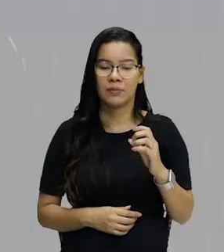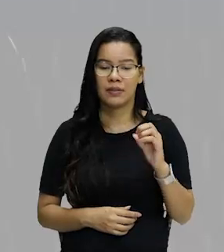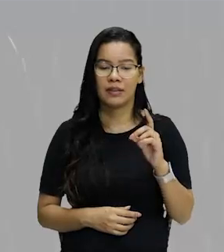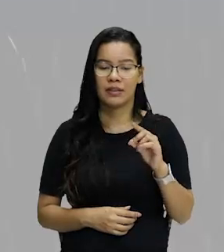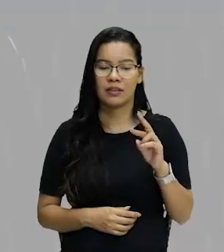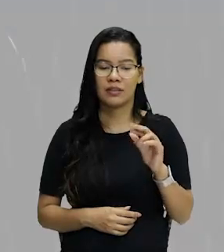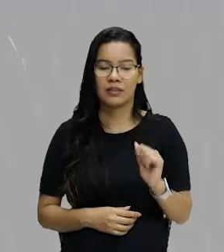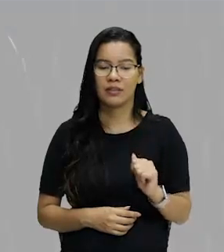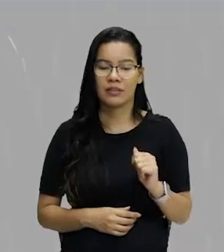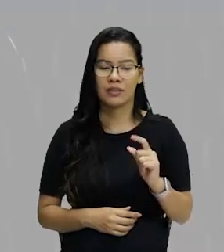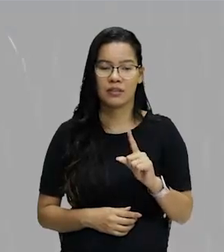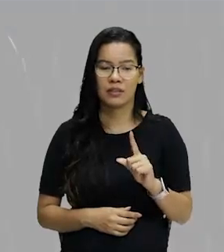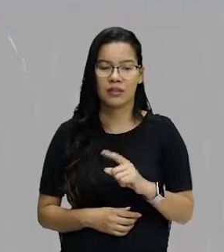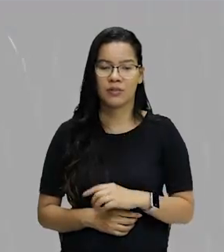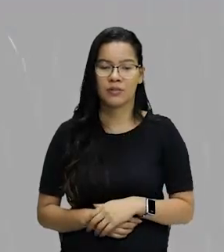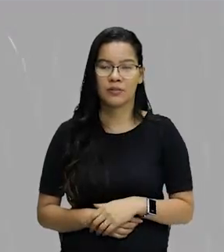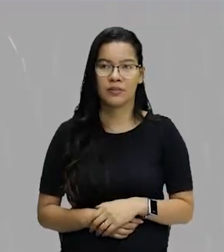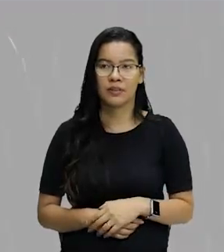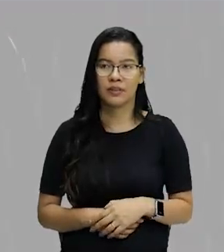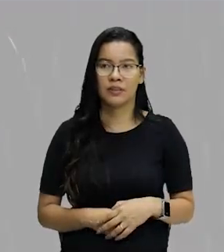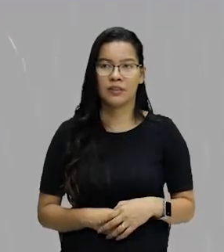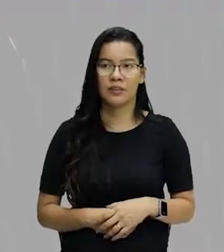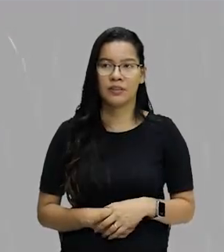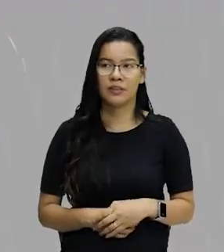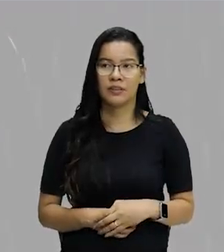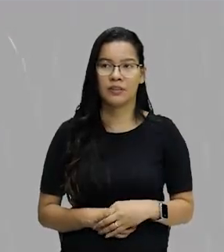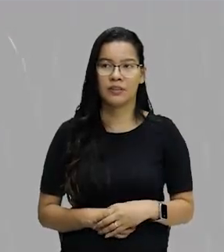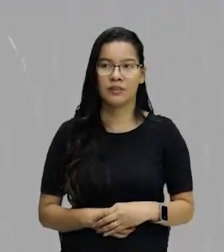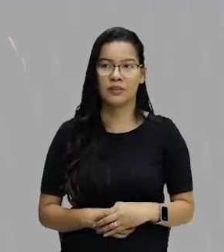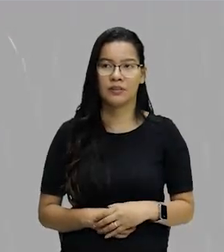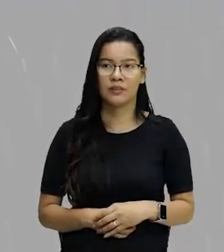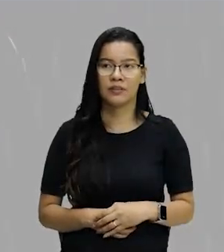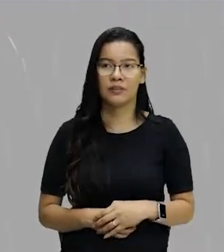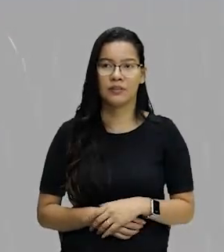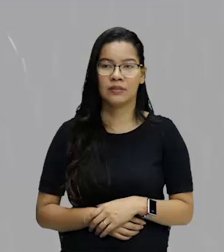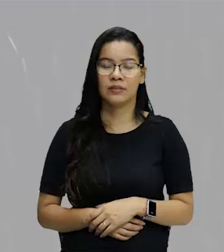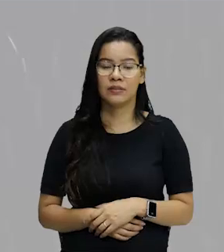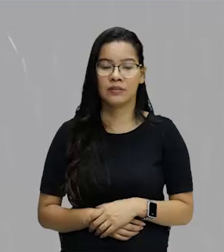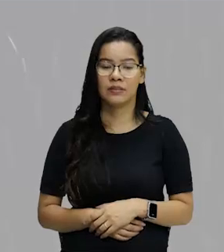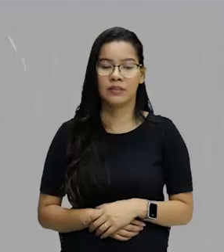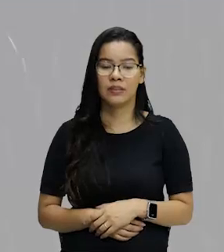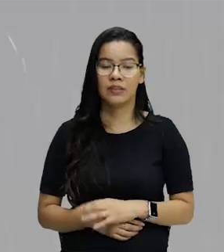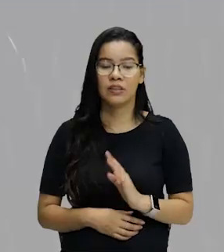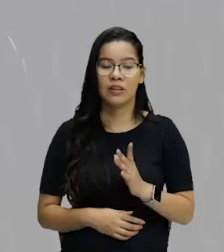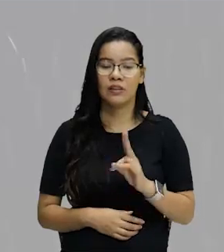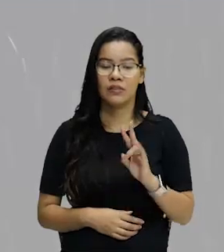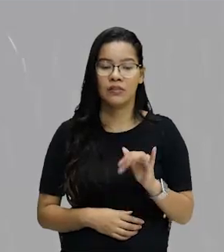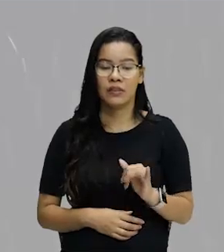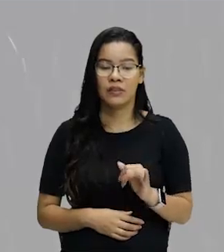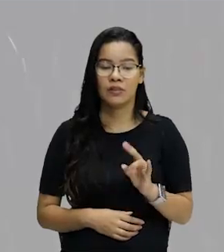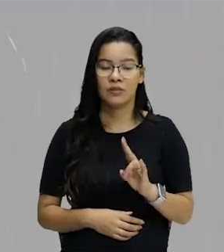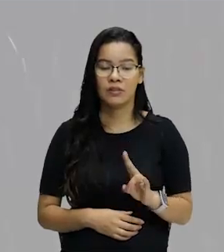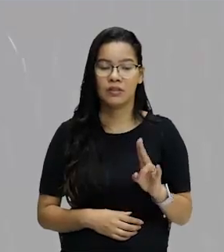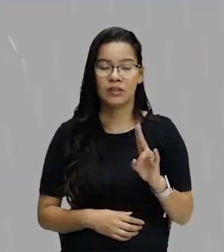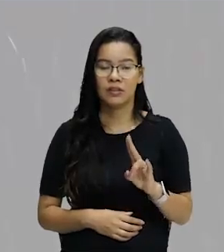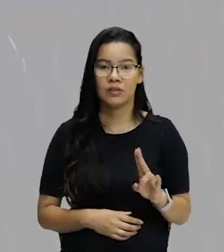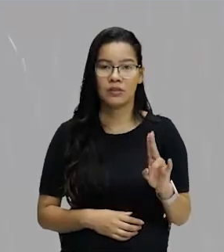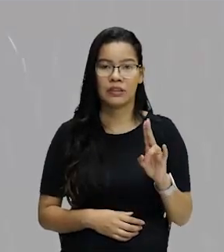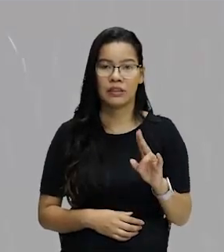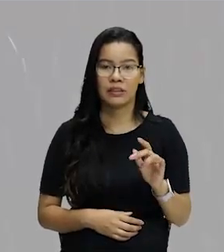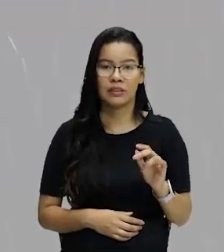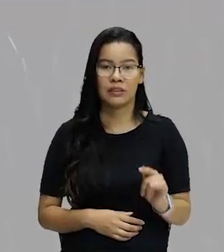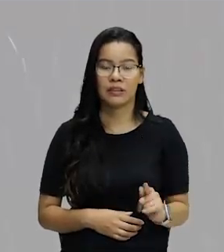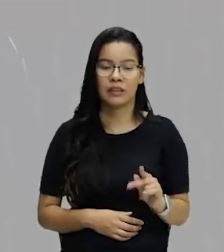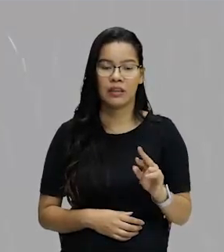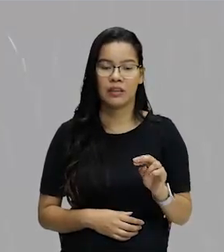fissuras, a protuberância que tenha naquela pedra, para ele fazer a sua pegada. Ele já vai colocando alguns grampos e